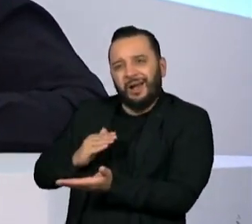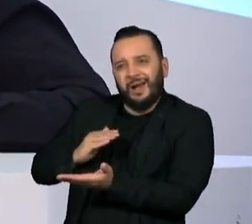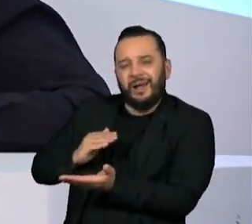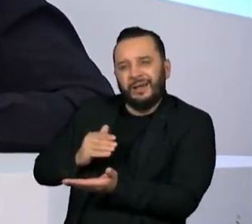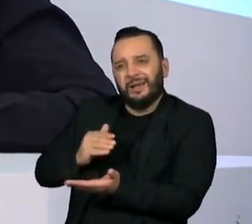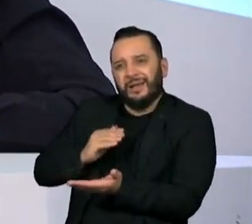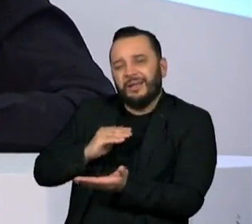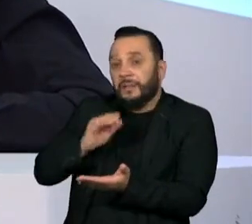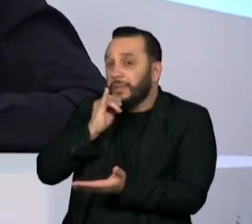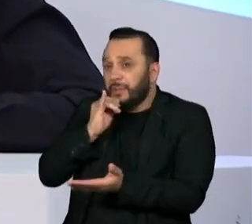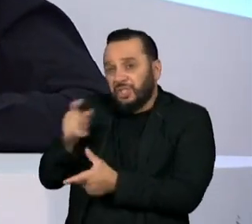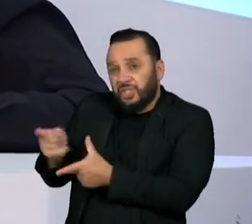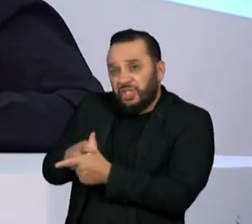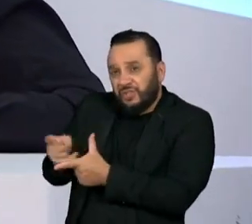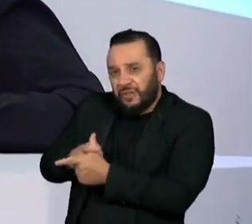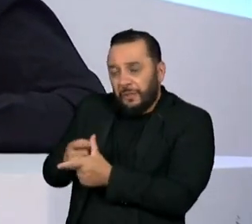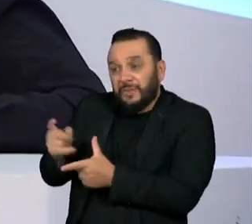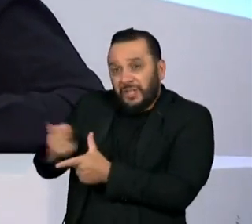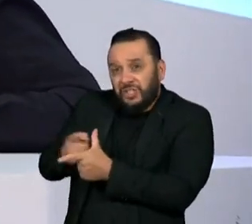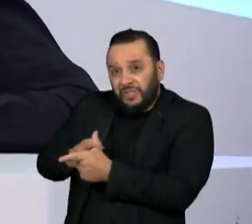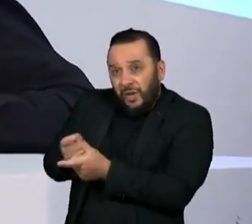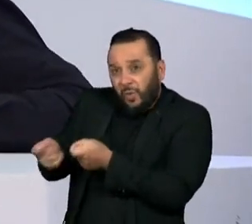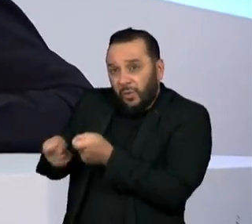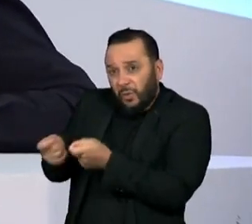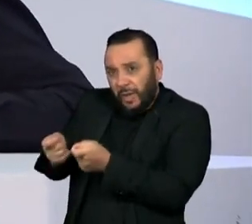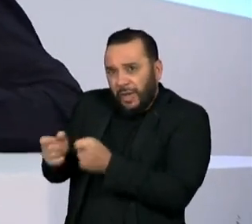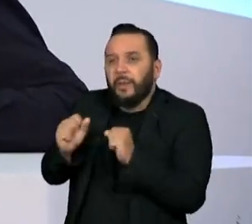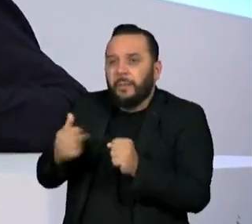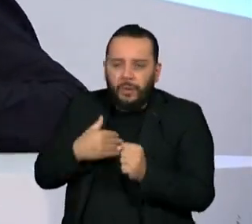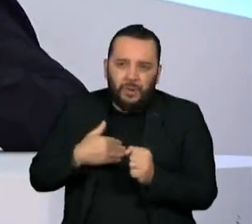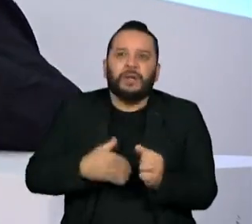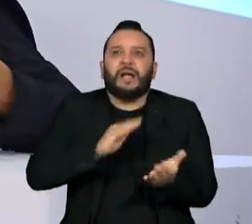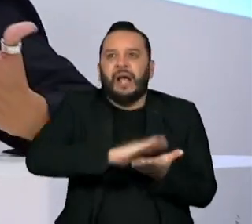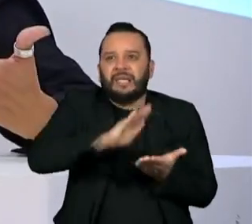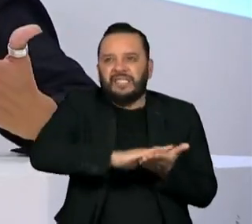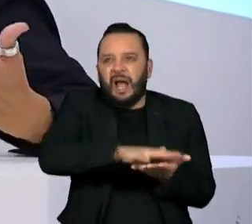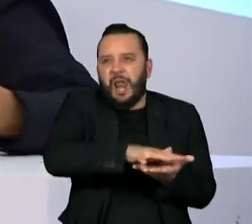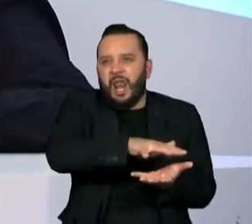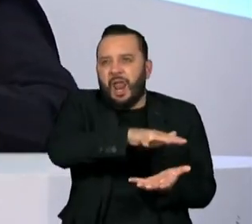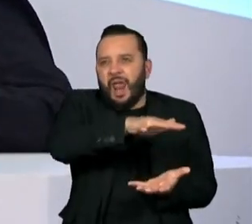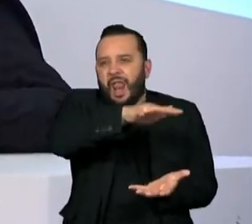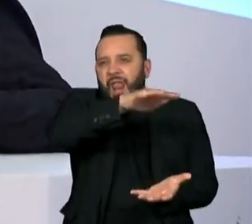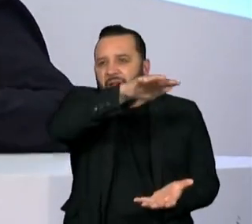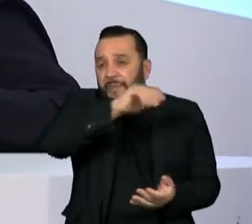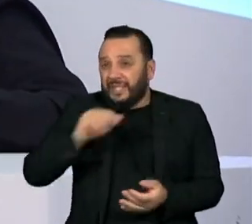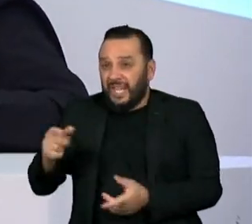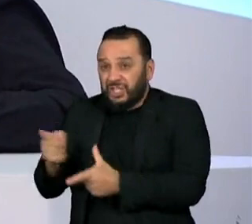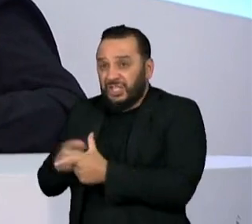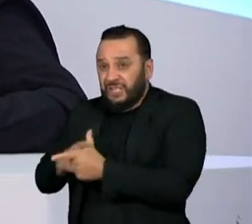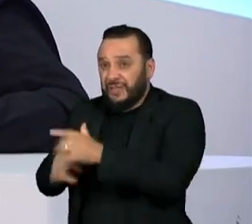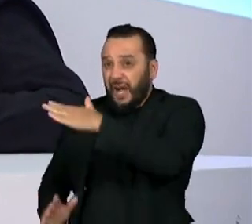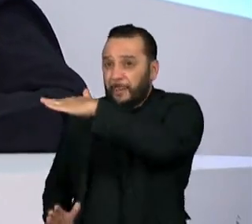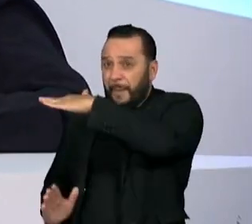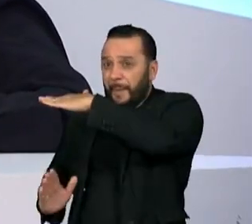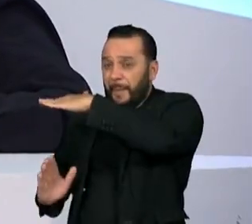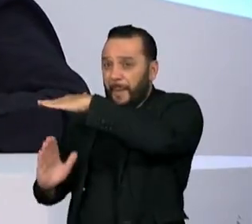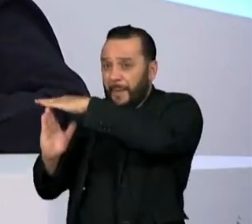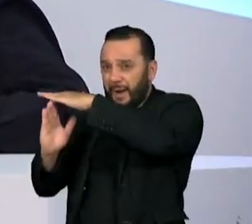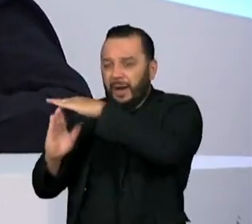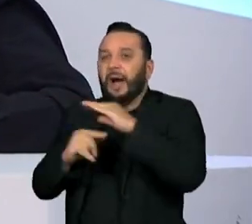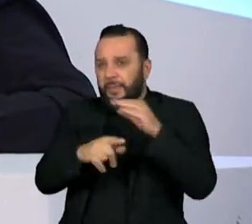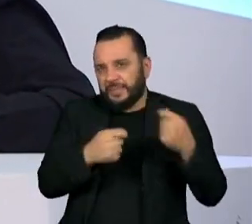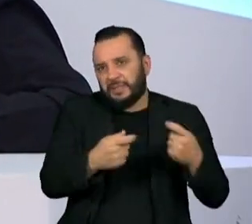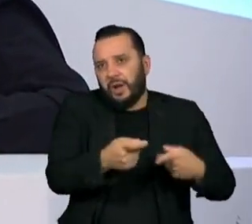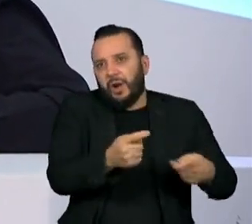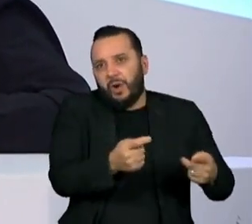controlada você pode gastar um pouco mais que a dívida bateu um pé aí não poderia gastar então a gente se fala numa faixa entre